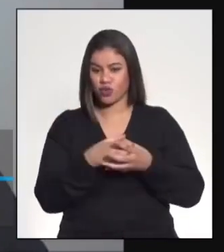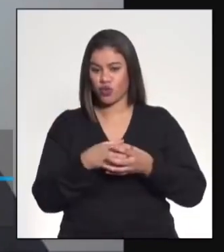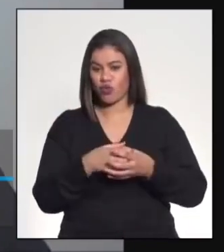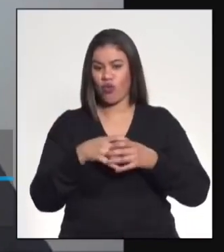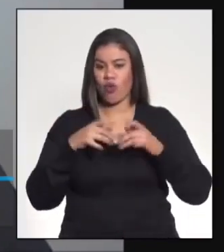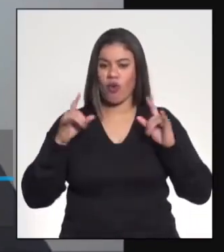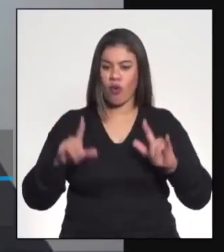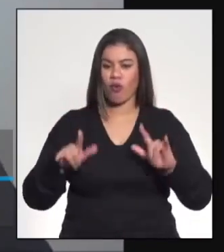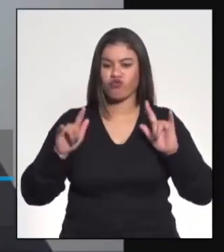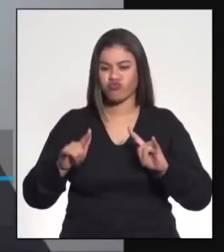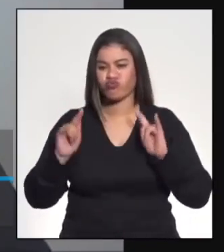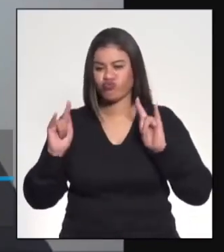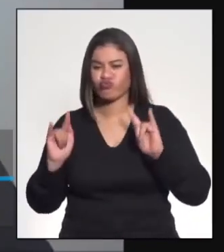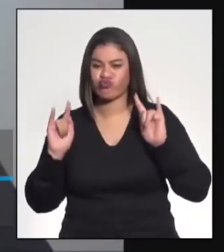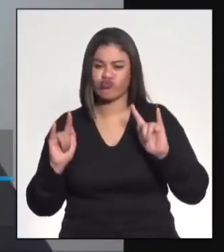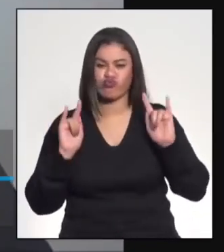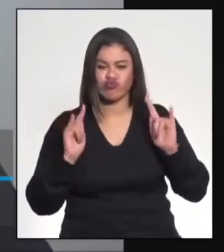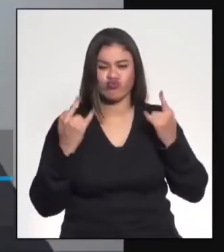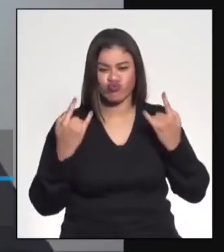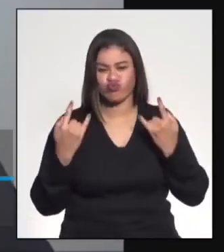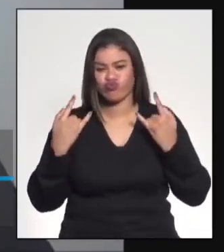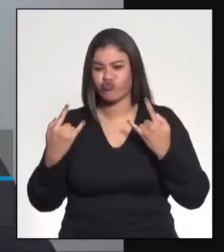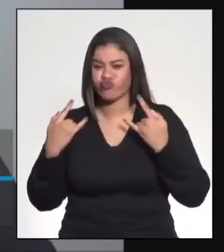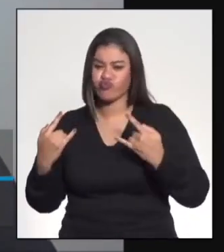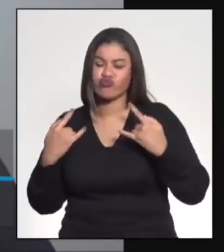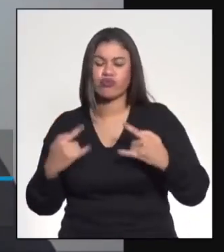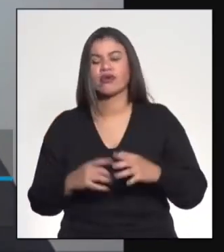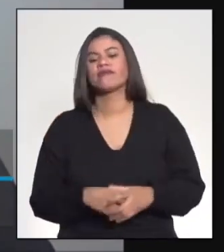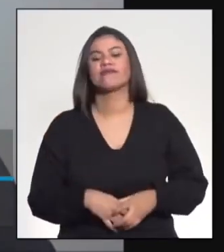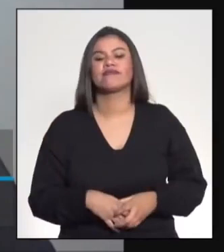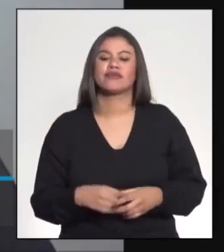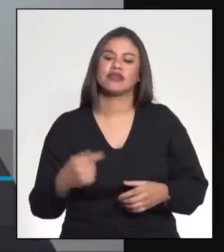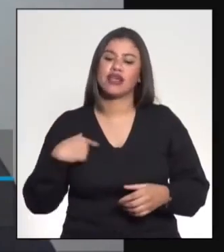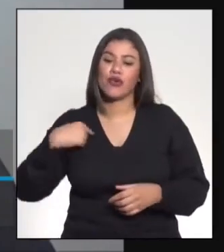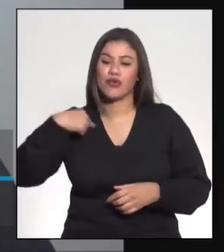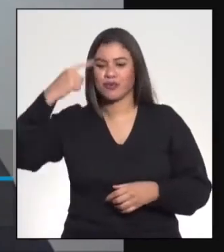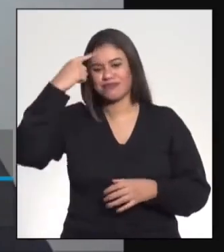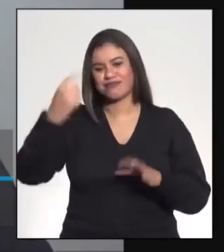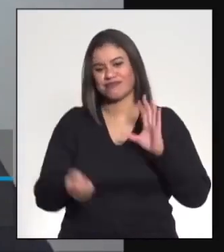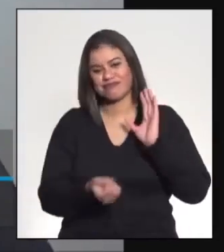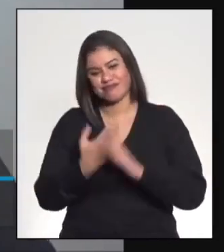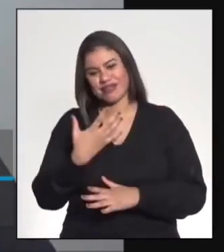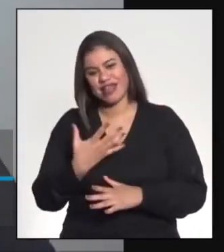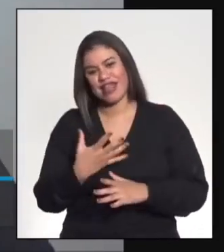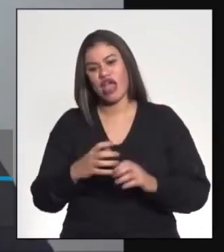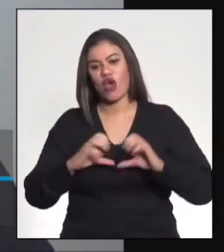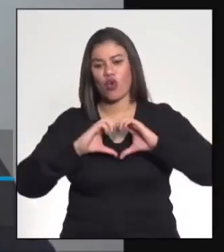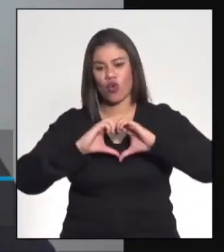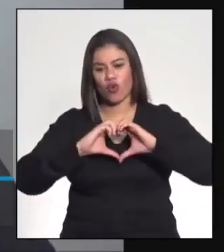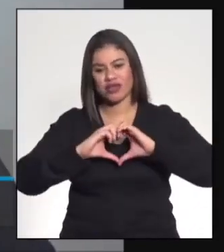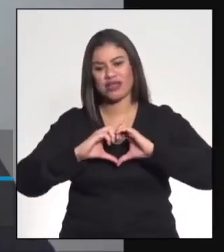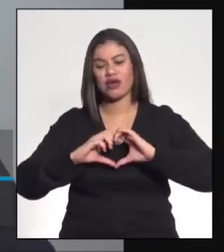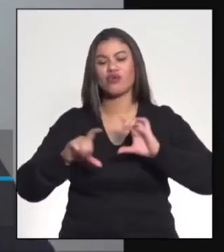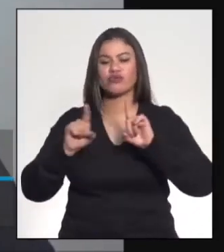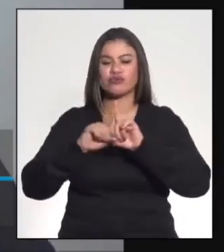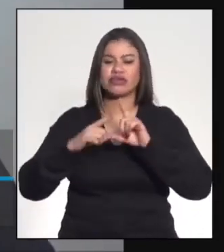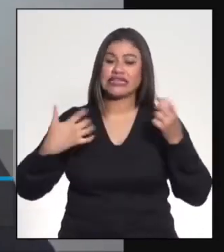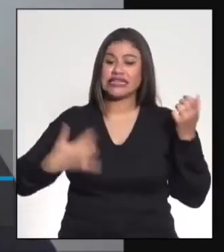alguns corações. Foi a ideia que eu formei, né? Para montar essa. E a sua, Fê?